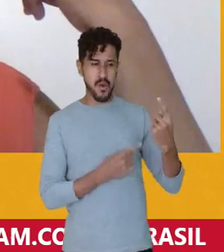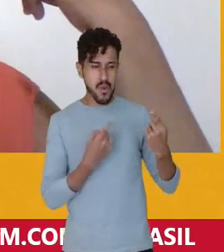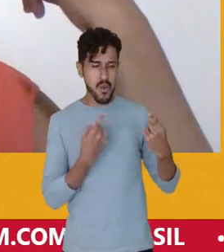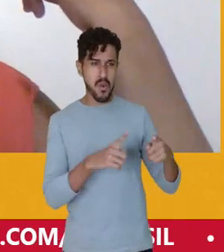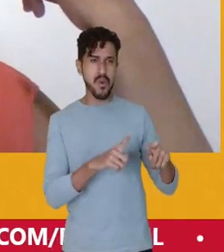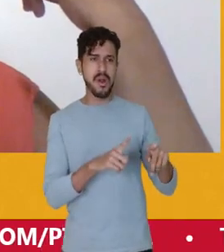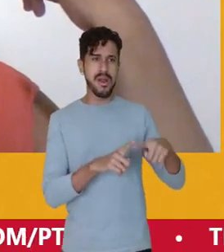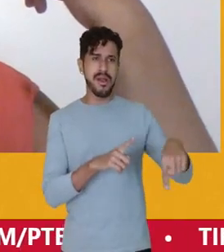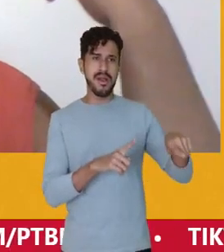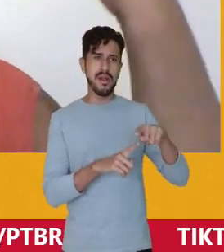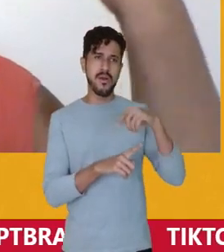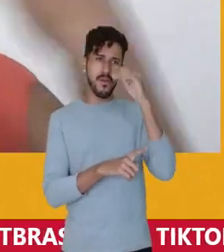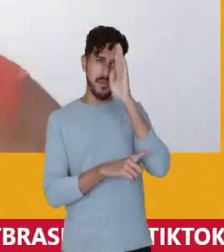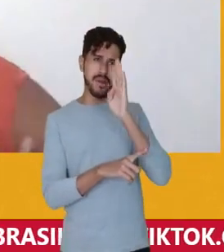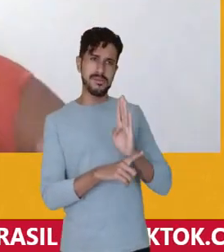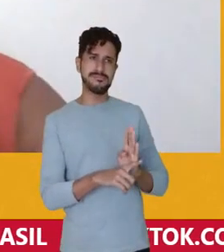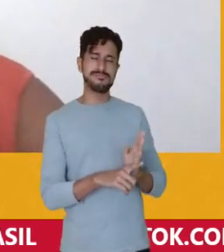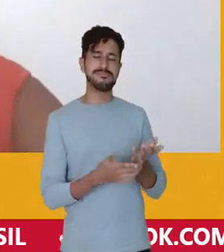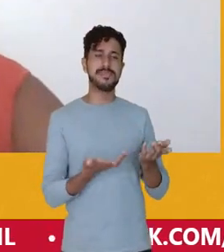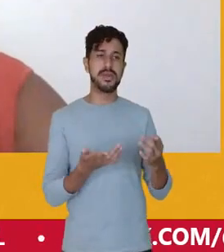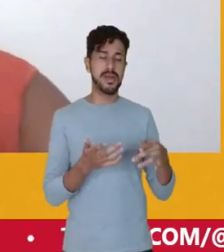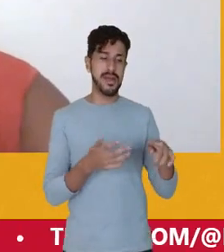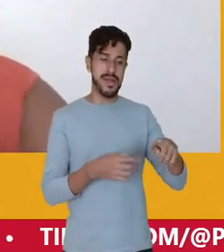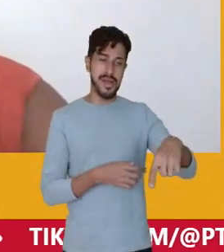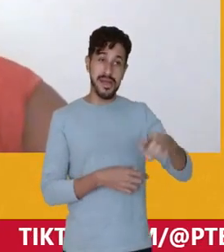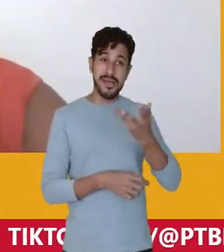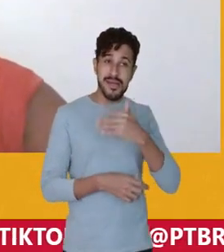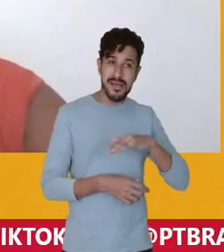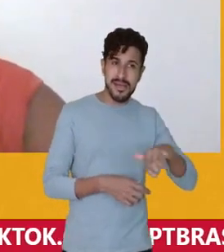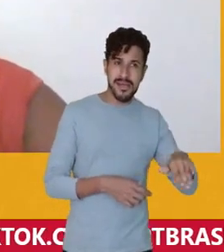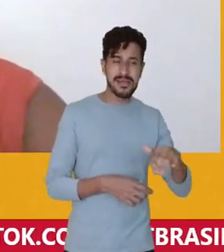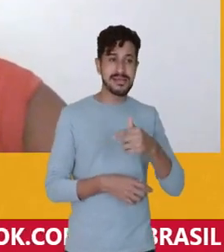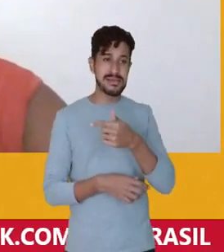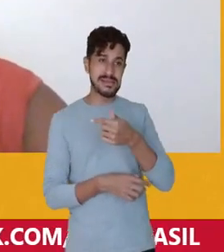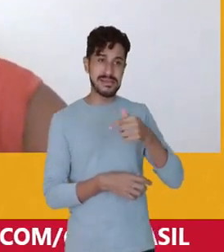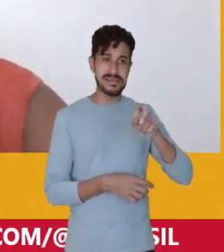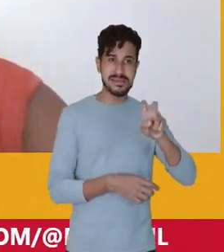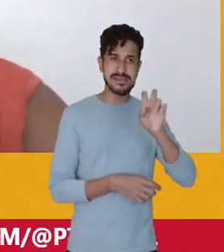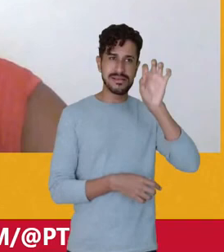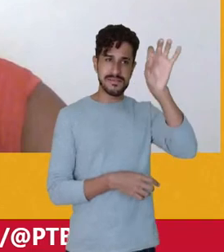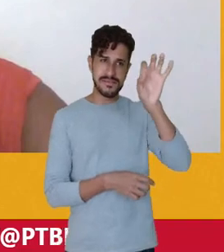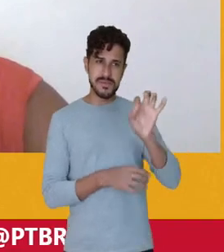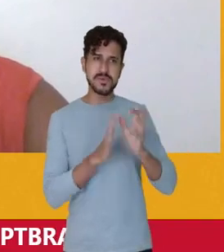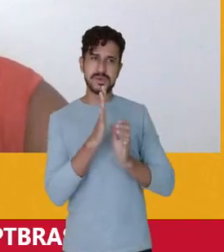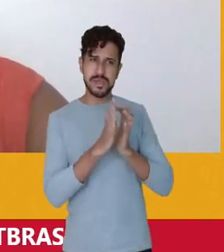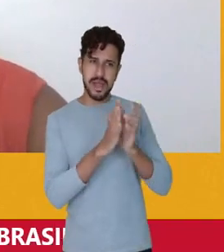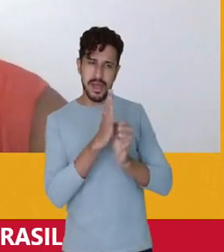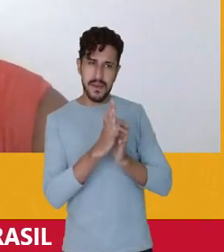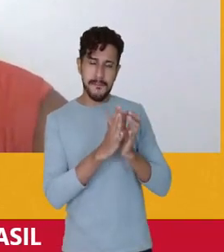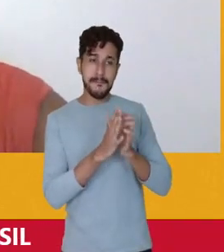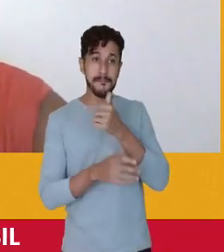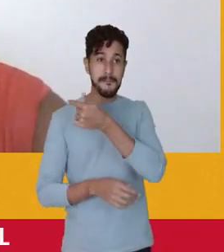pelo Estado brasileiro. E além de serem, então, 75% dos dados,